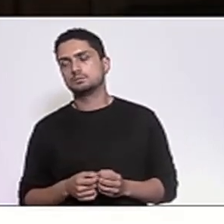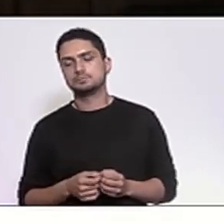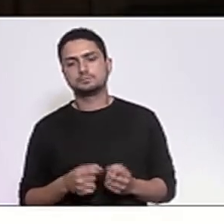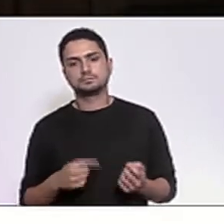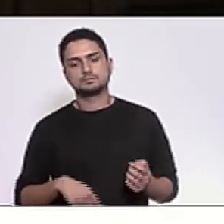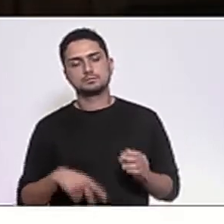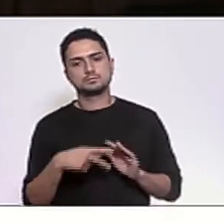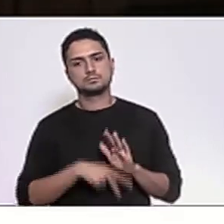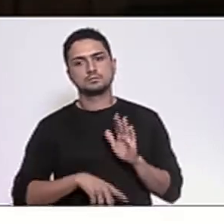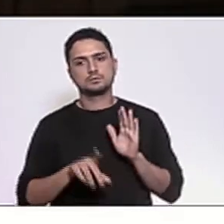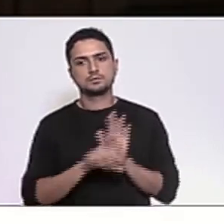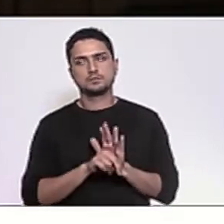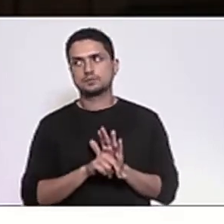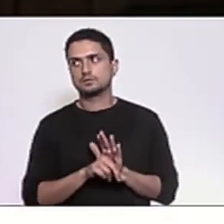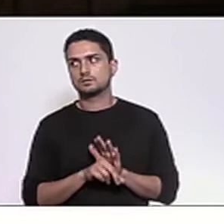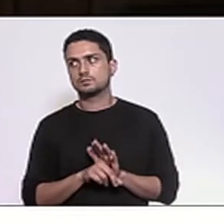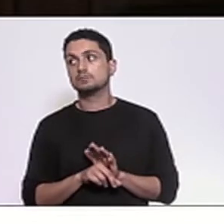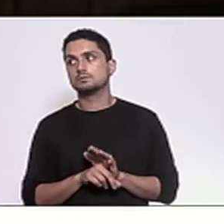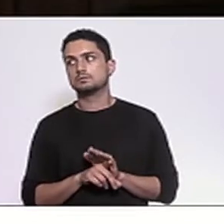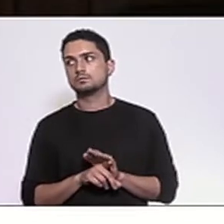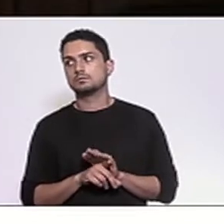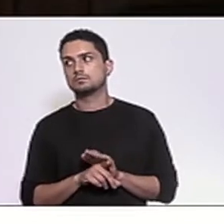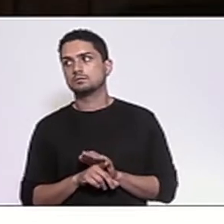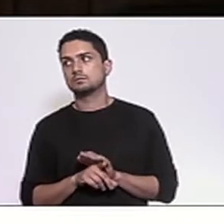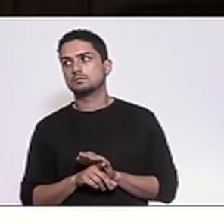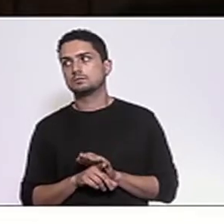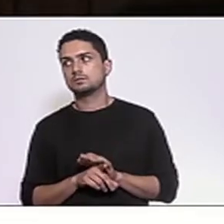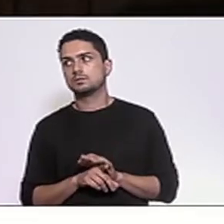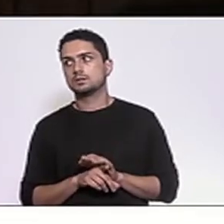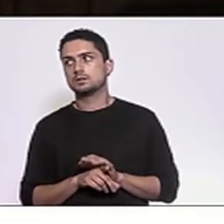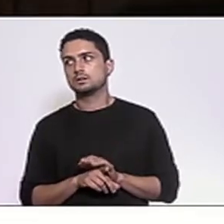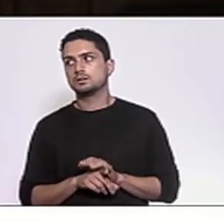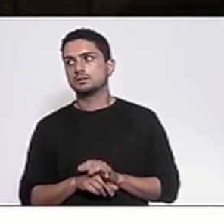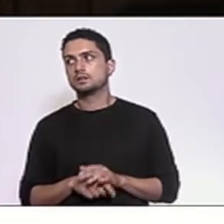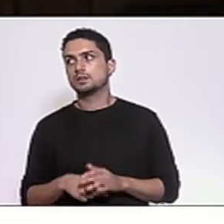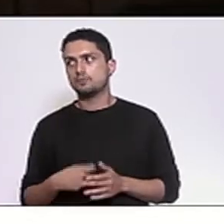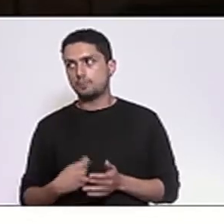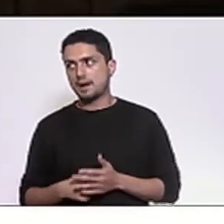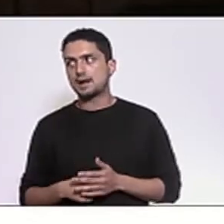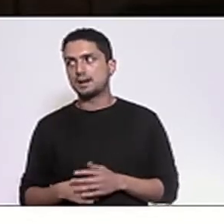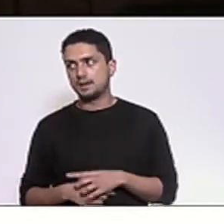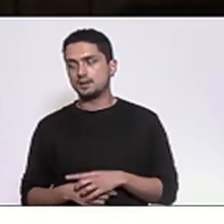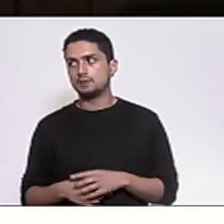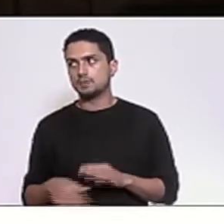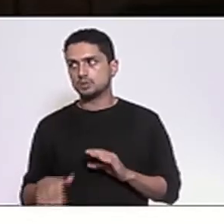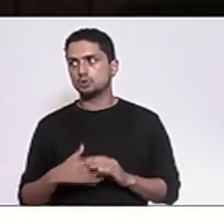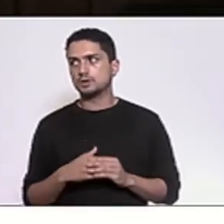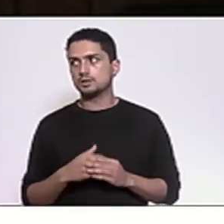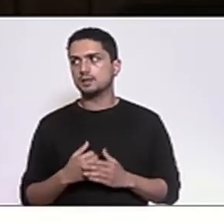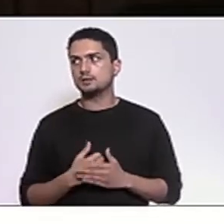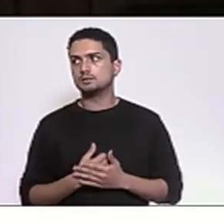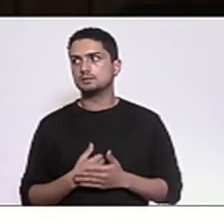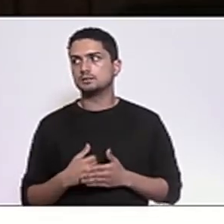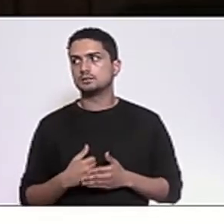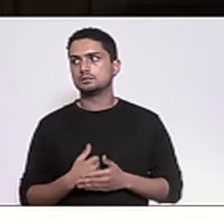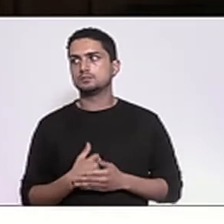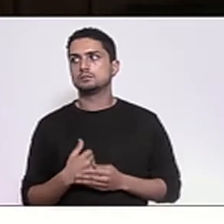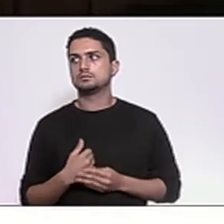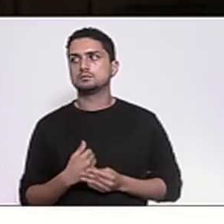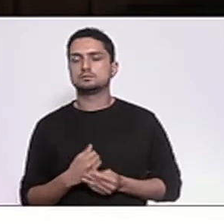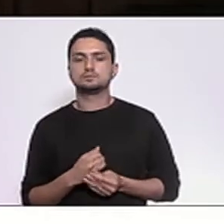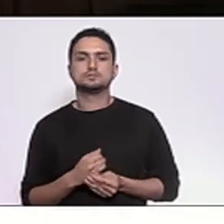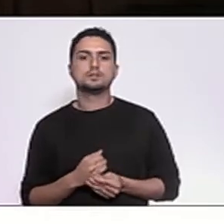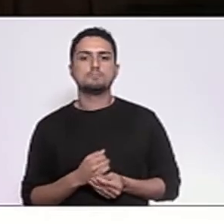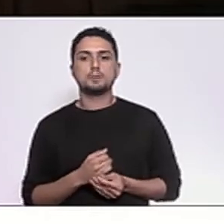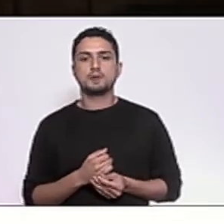o projeto no total terá mais de uma centena de emendas, só de apoiamento eu já